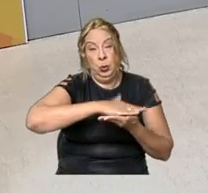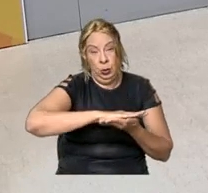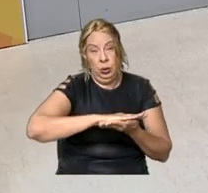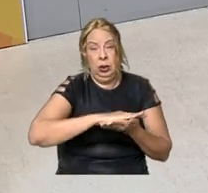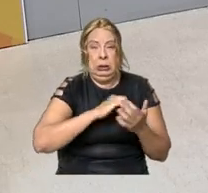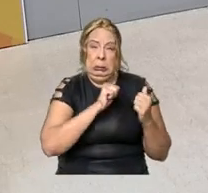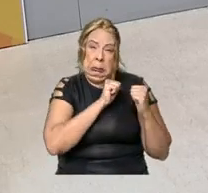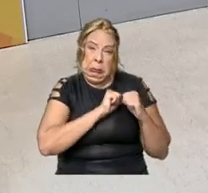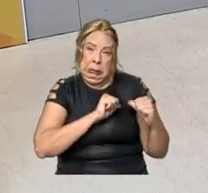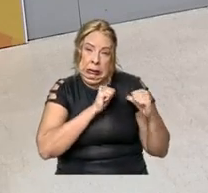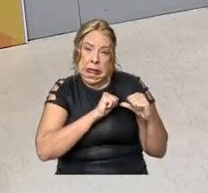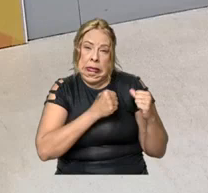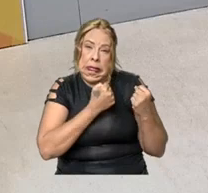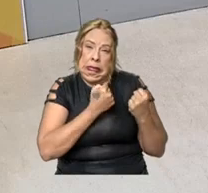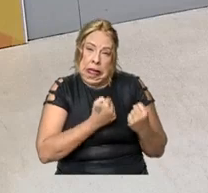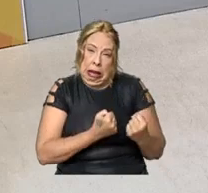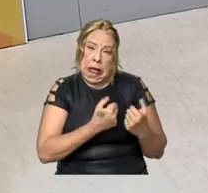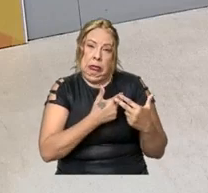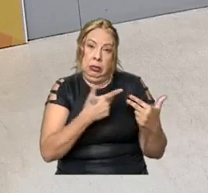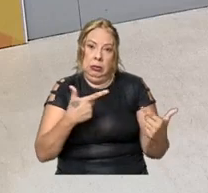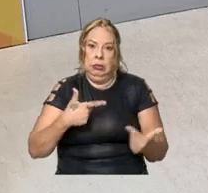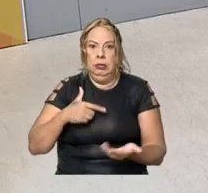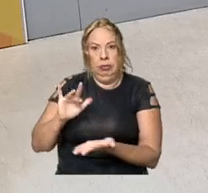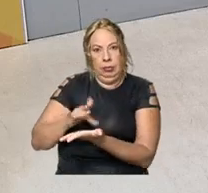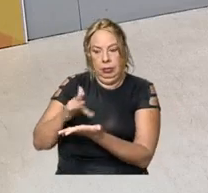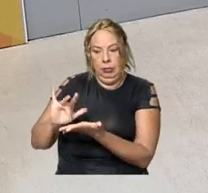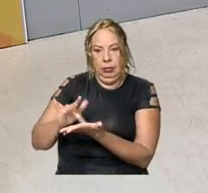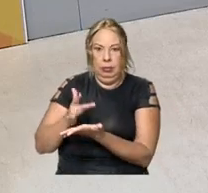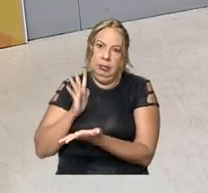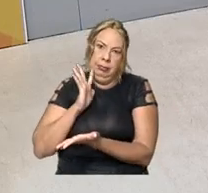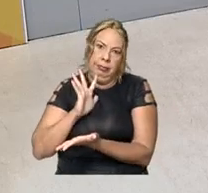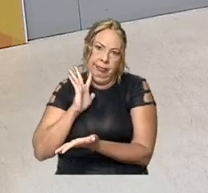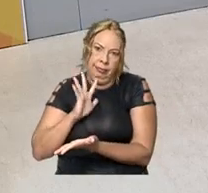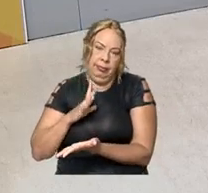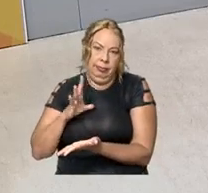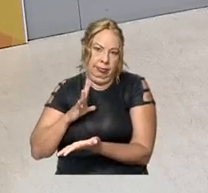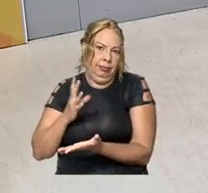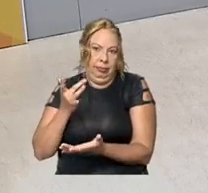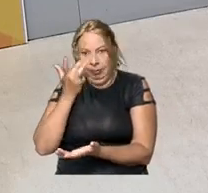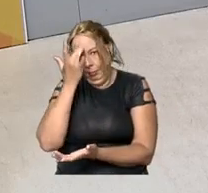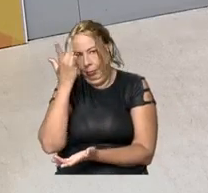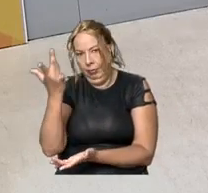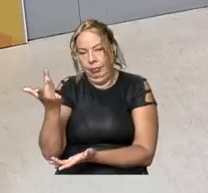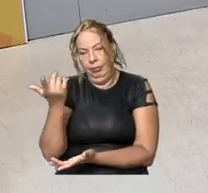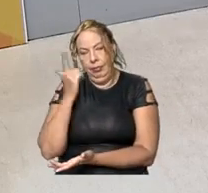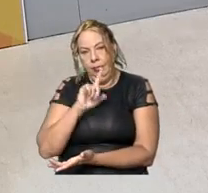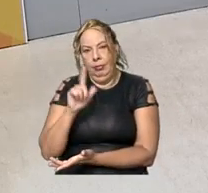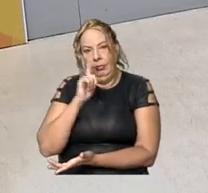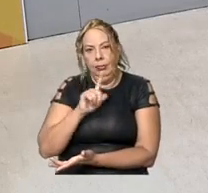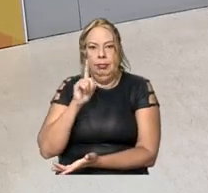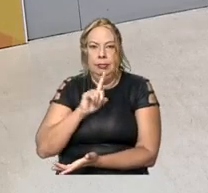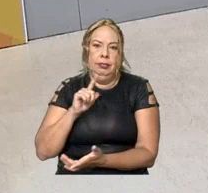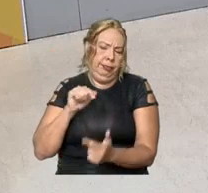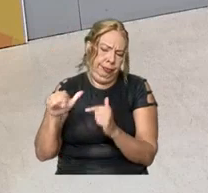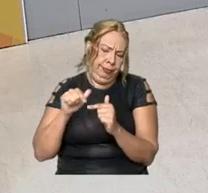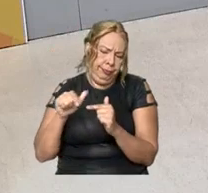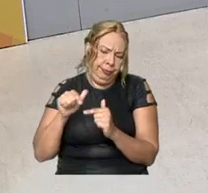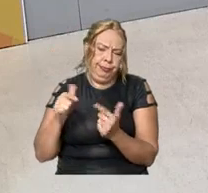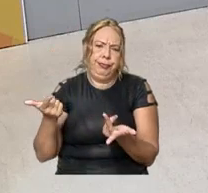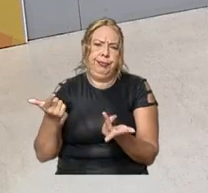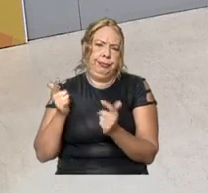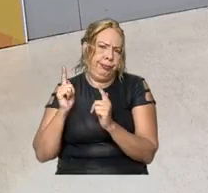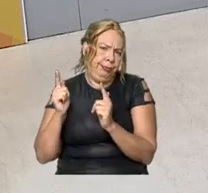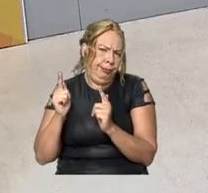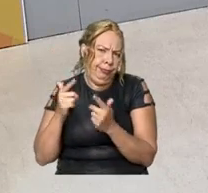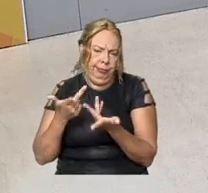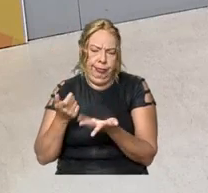levando, todo lado. Carregando, né? O iPad é bem bacana. Prático, fácil, né? Muito, pra trabalhar, muito. Pra se